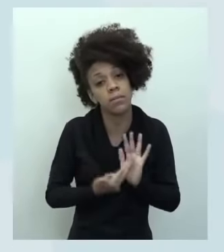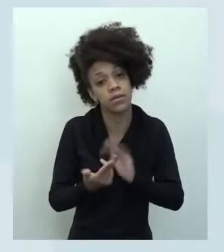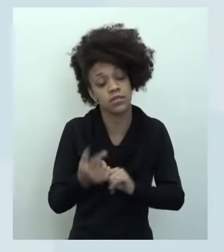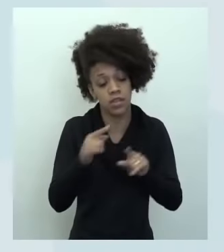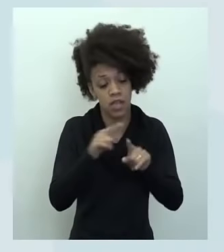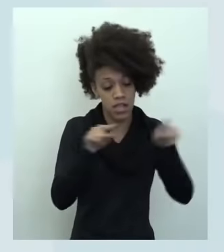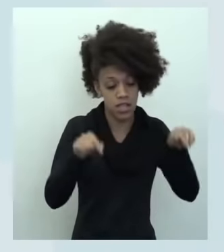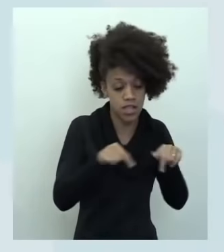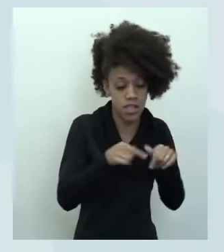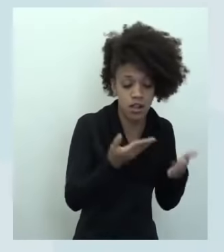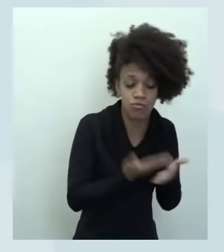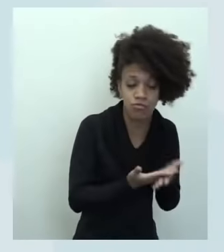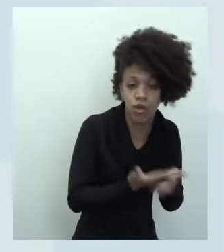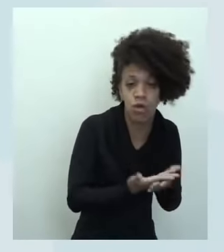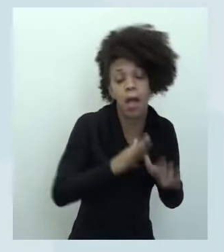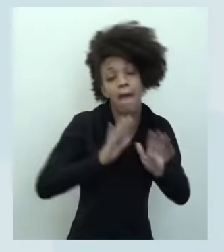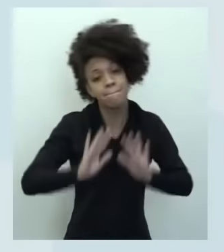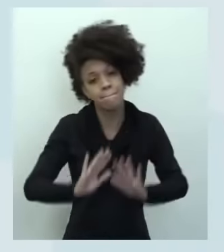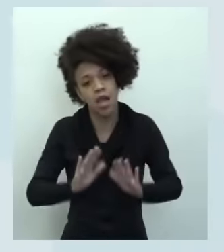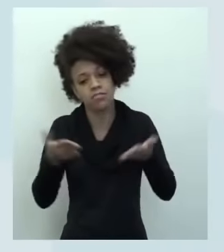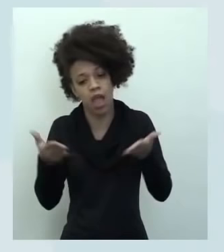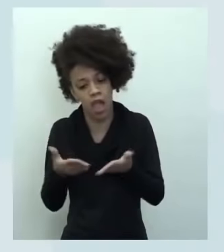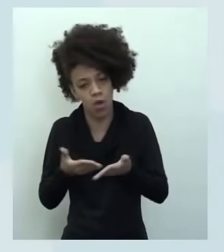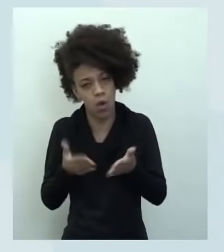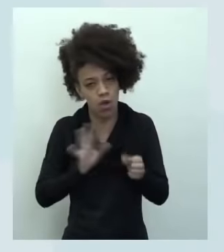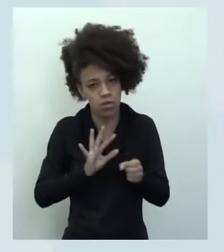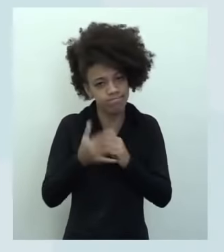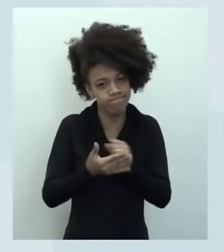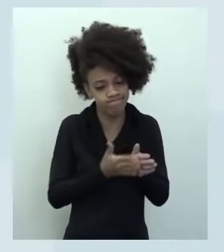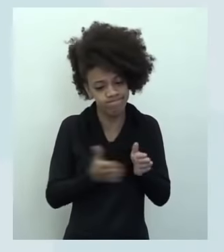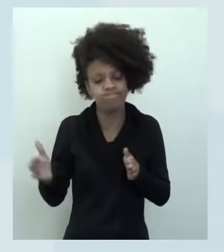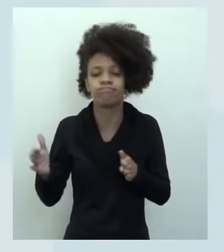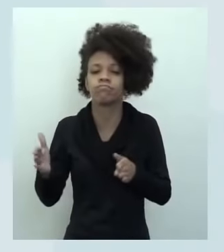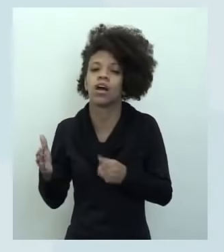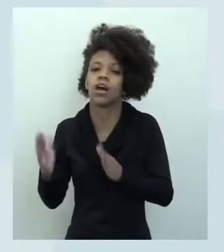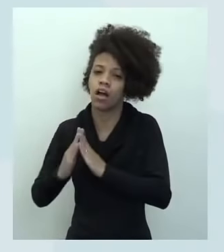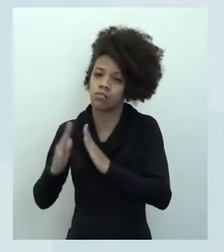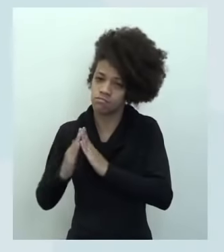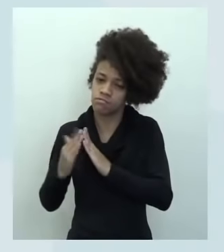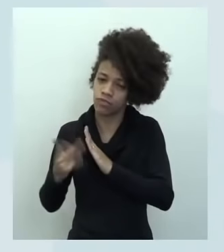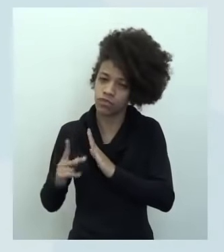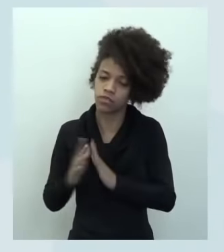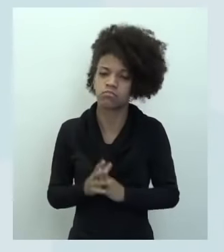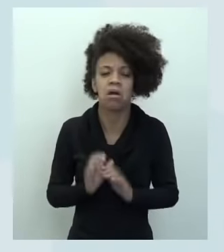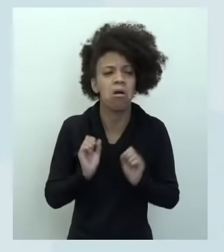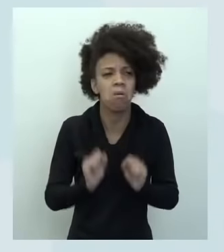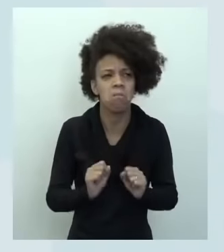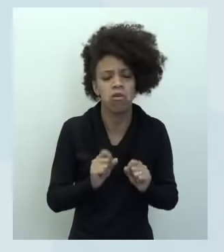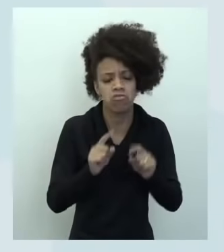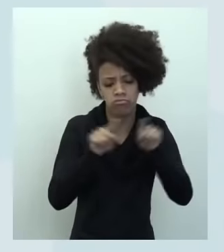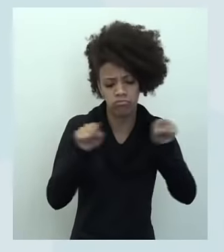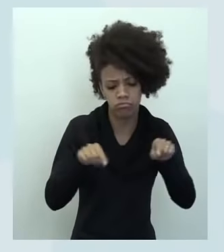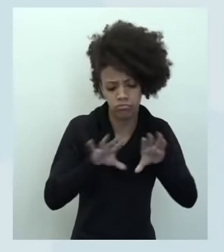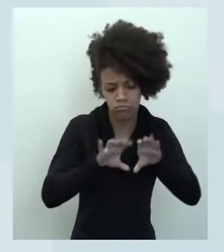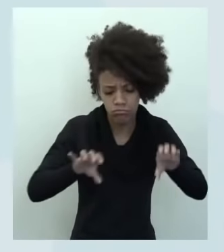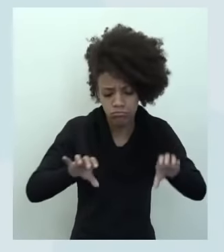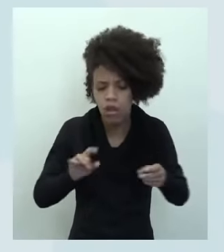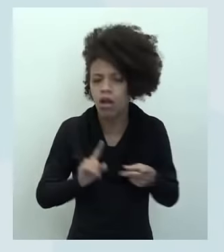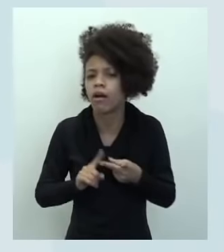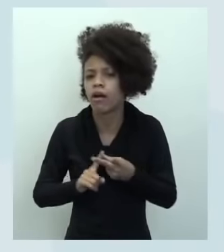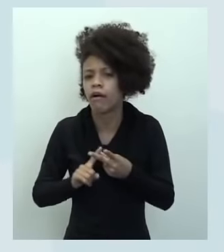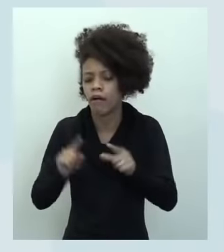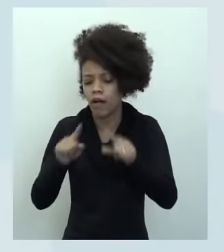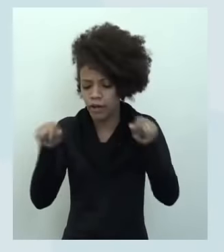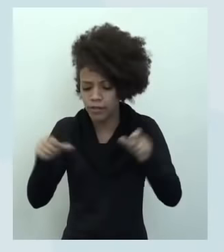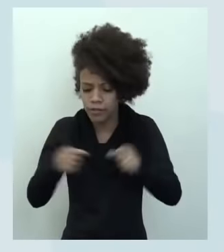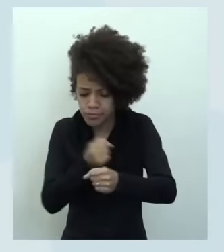mas como nós estamos nesse momento em casa, vamos escolher um cômodo. Pode ser o quarto, a sala, a cozinha. Escolha aí um cômodo que você